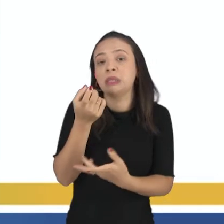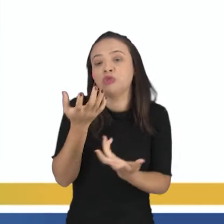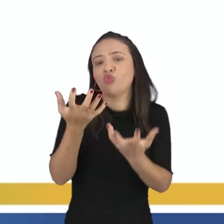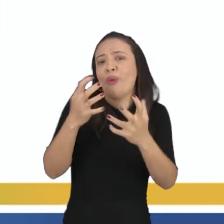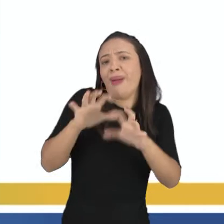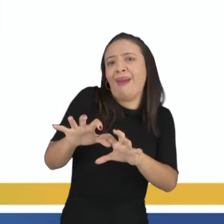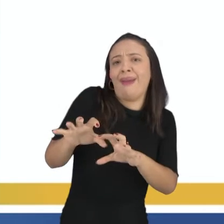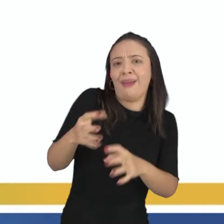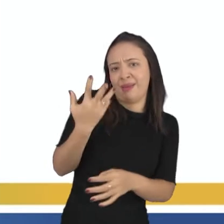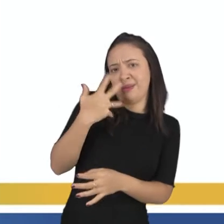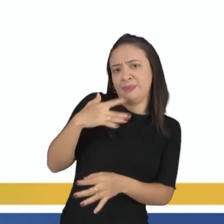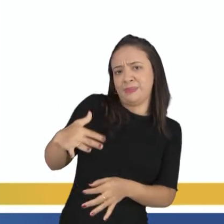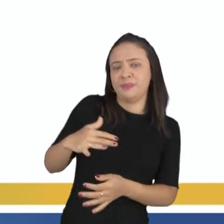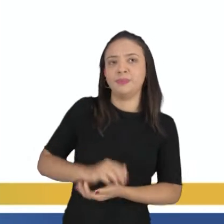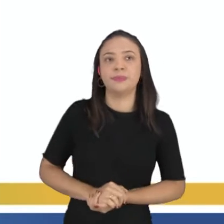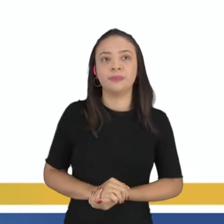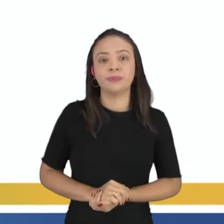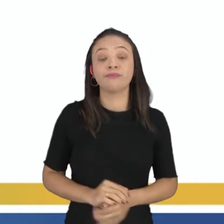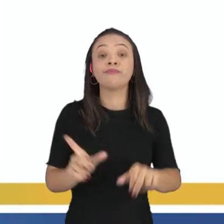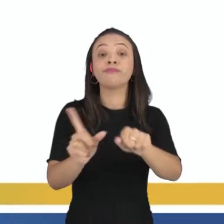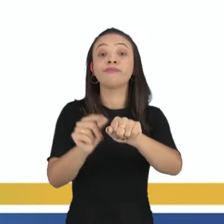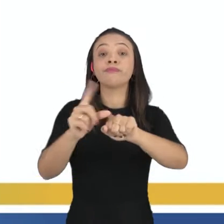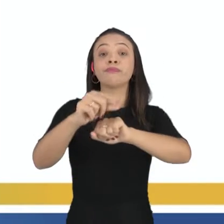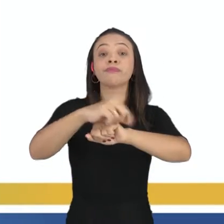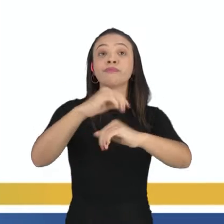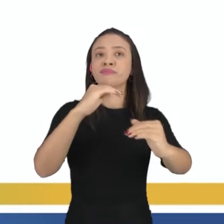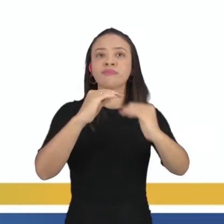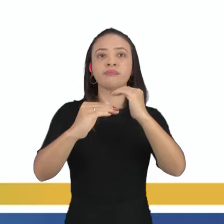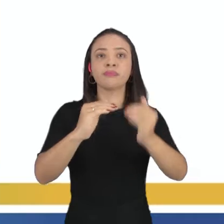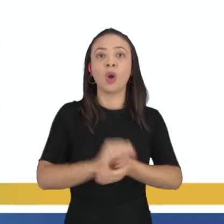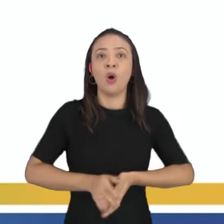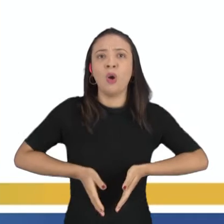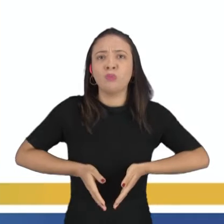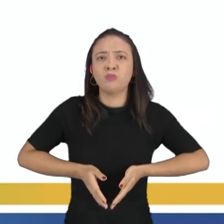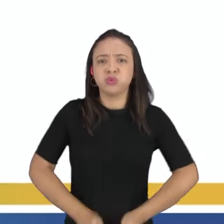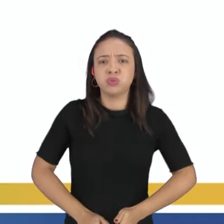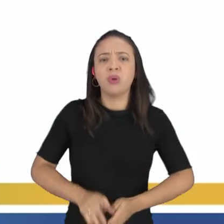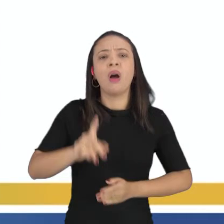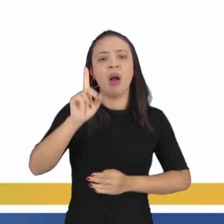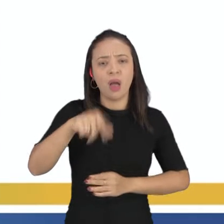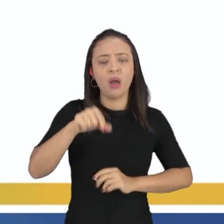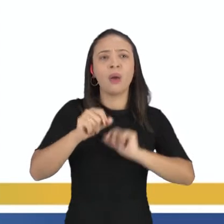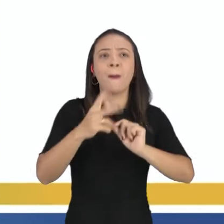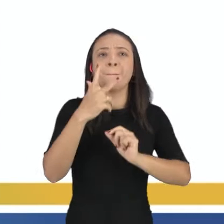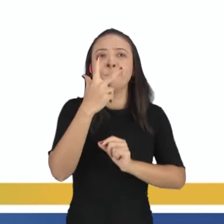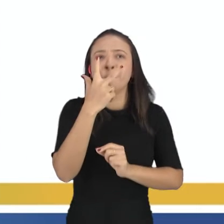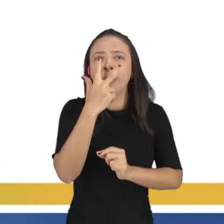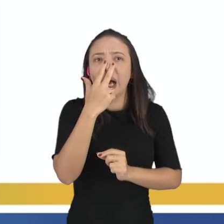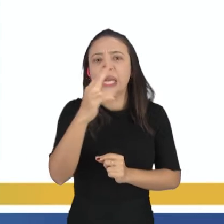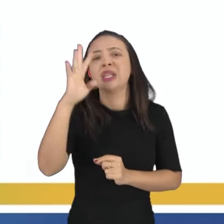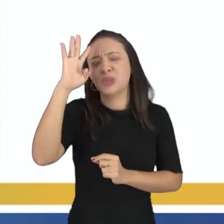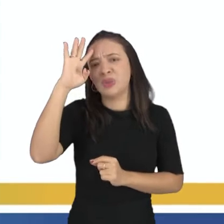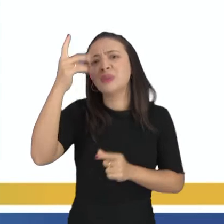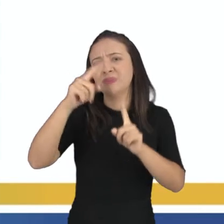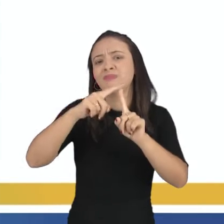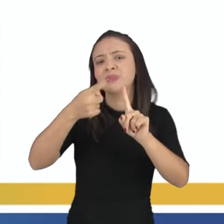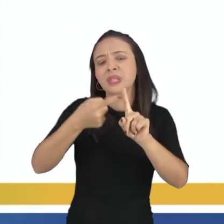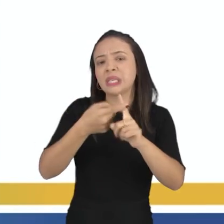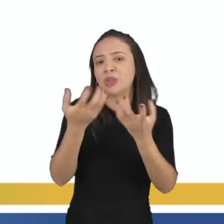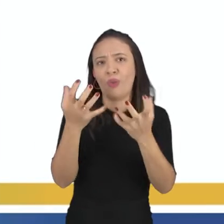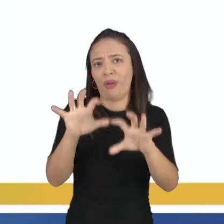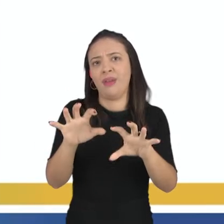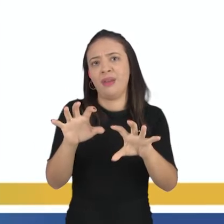concebê-la. Ok? Olha o contra-argumento. O aborto realmente pode parecer uma solução para a